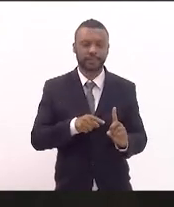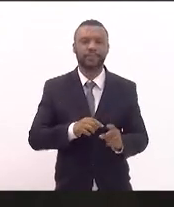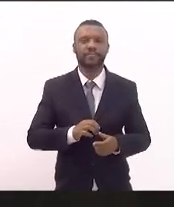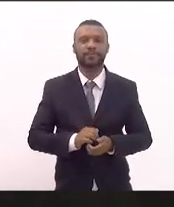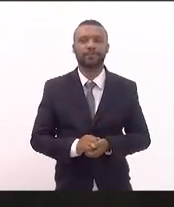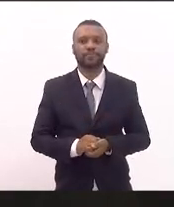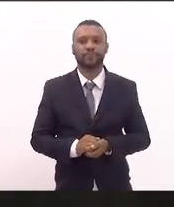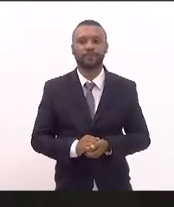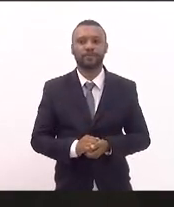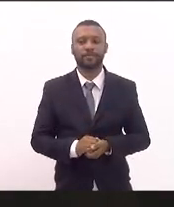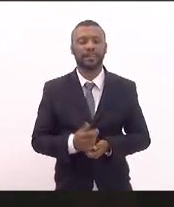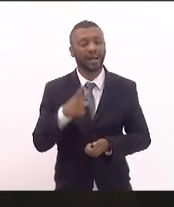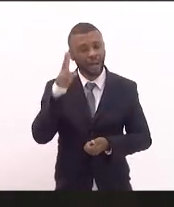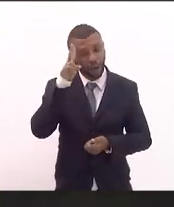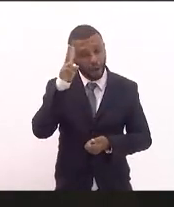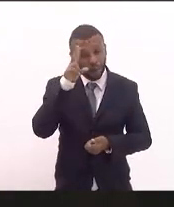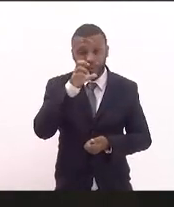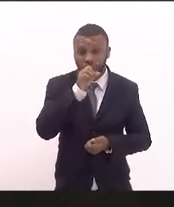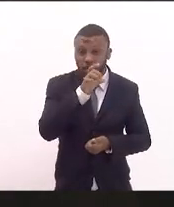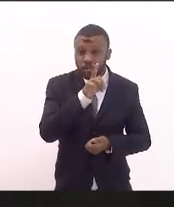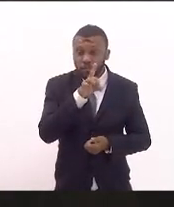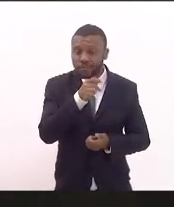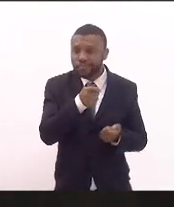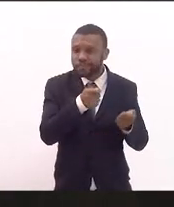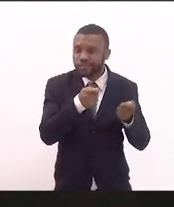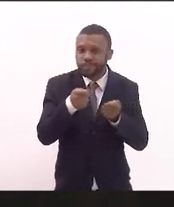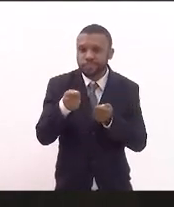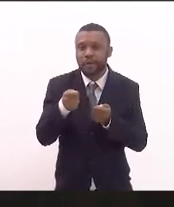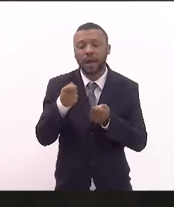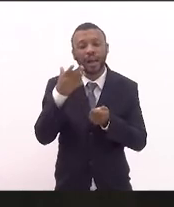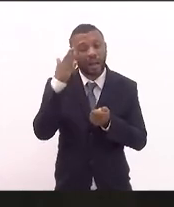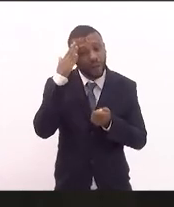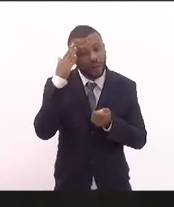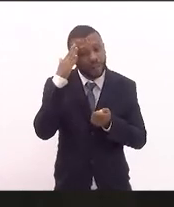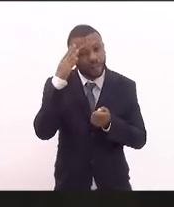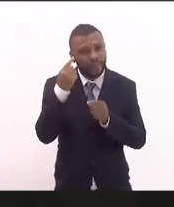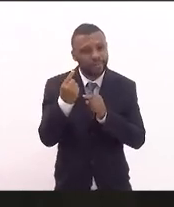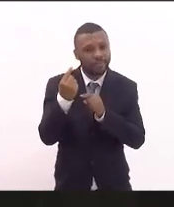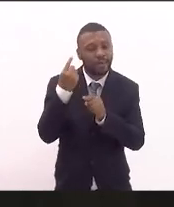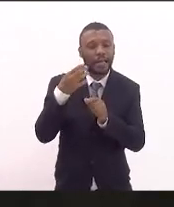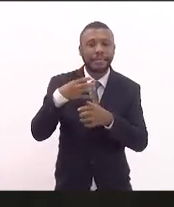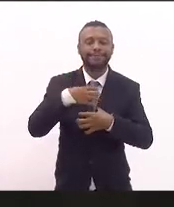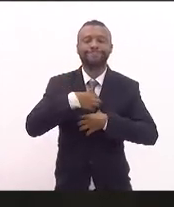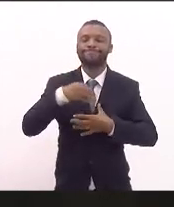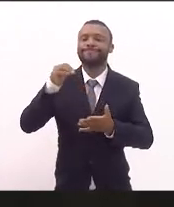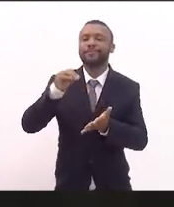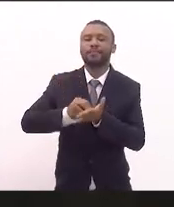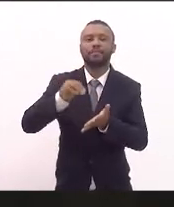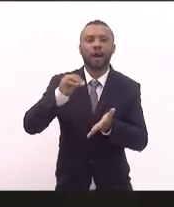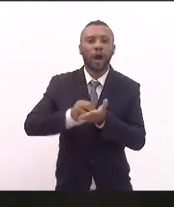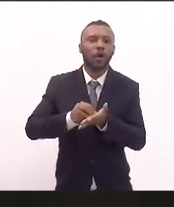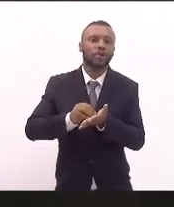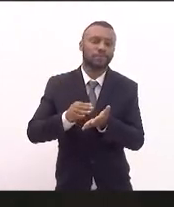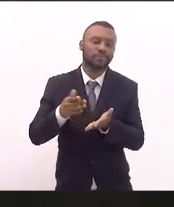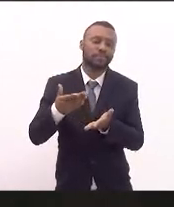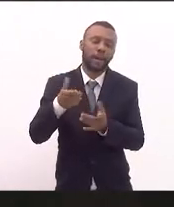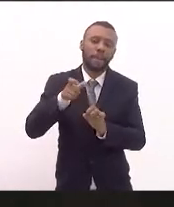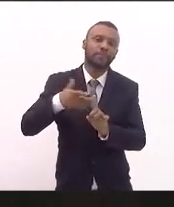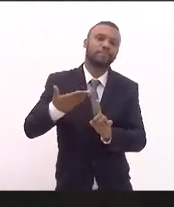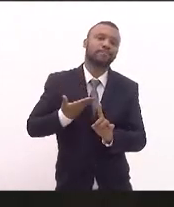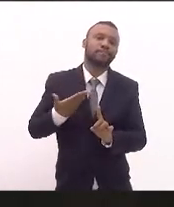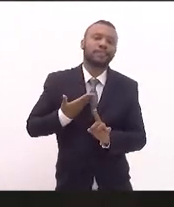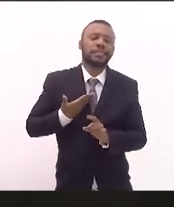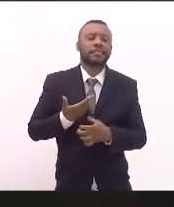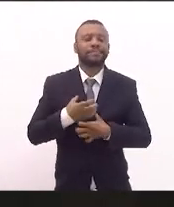No último final de semana, eu sei que ela sentiu falta de uma pessoa muito querida para ela, e ela nos